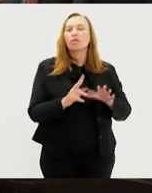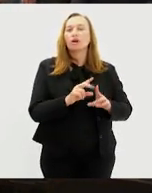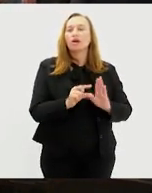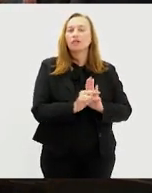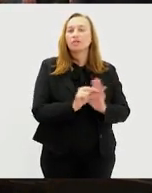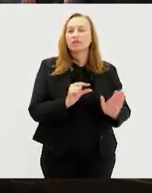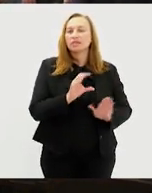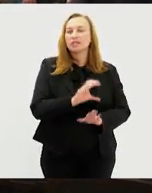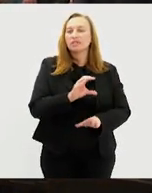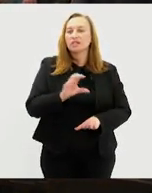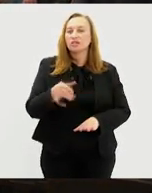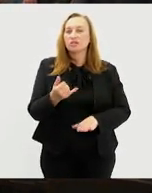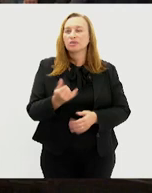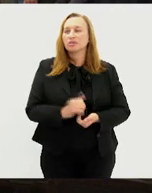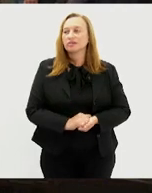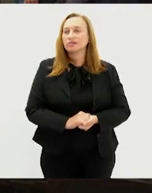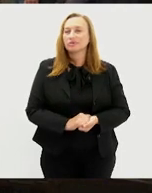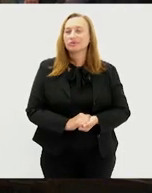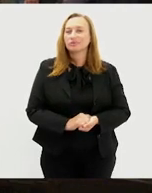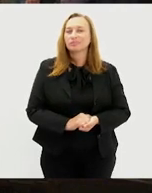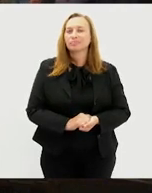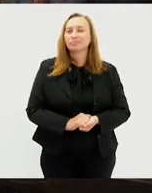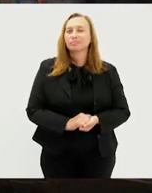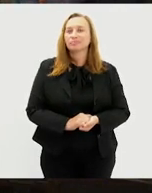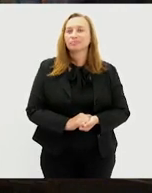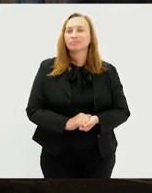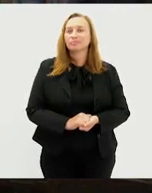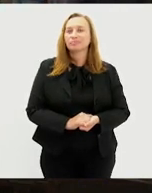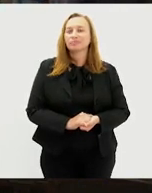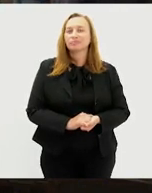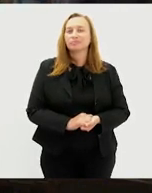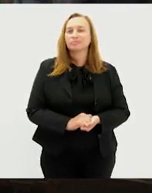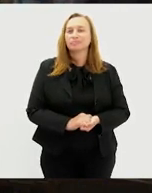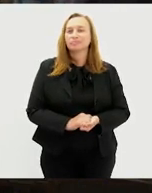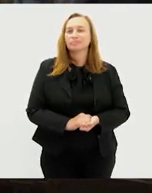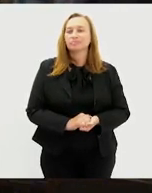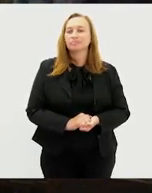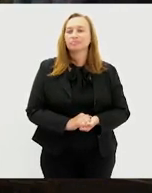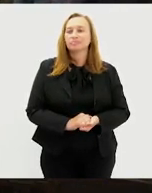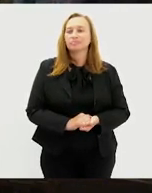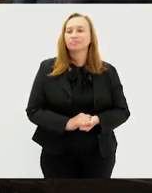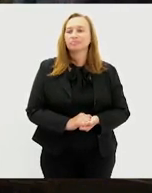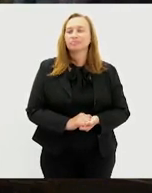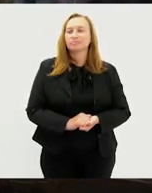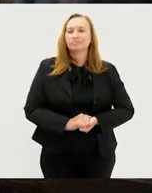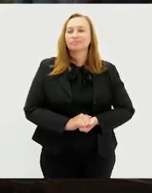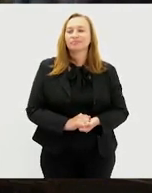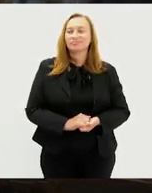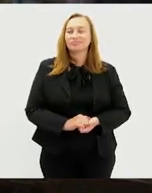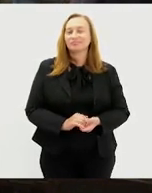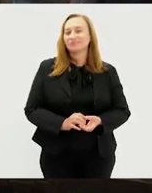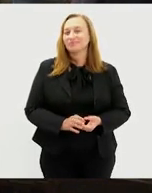calma aí ele anunciou com emenda tem que dier com a